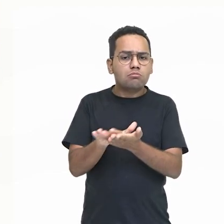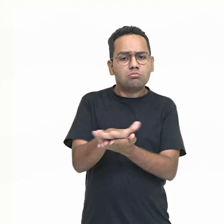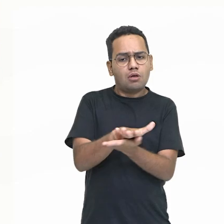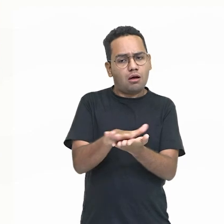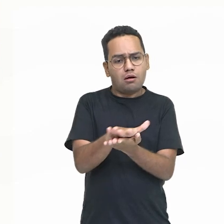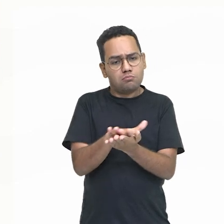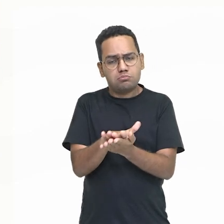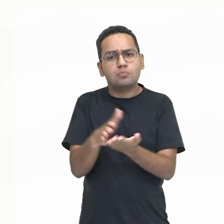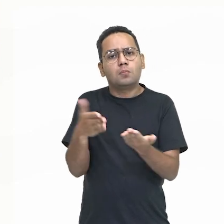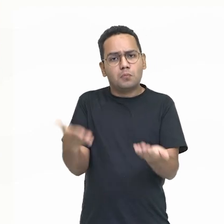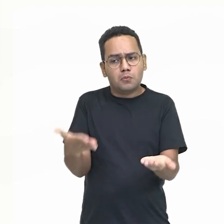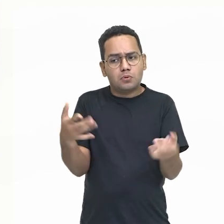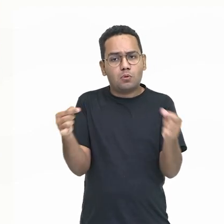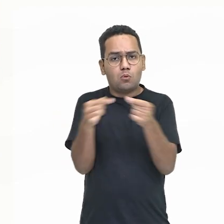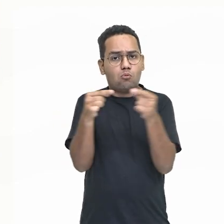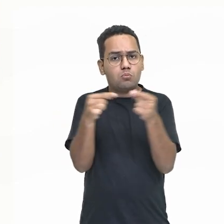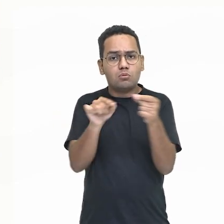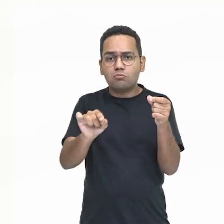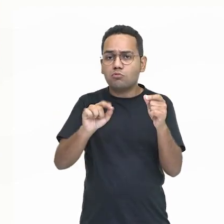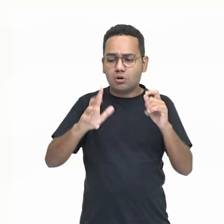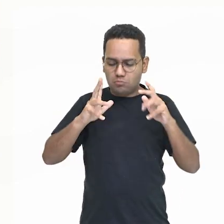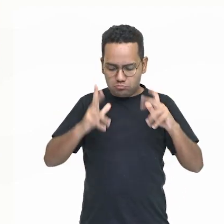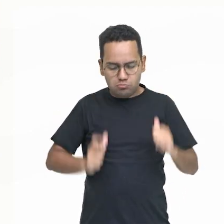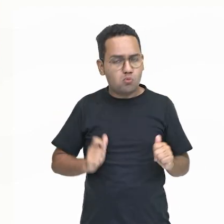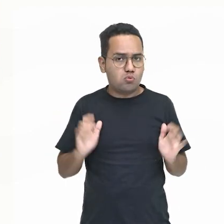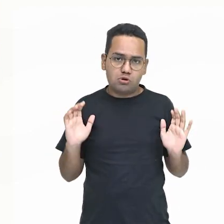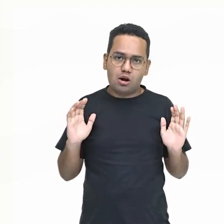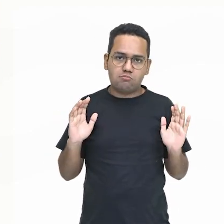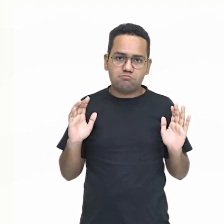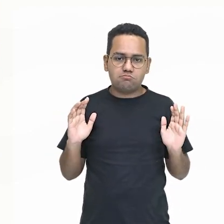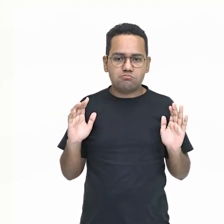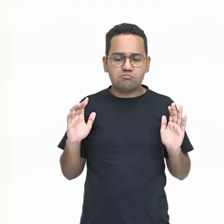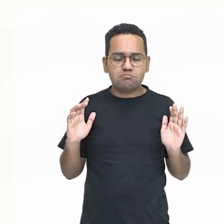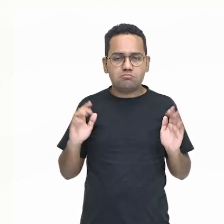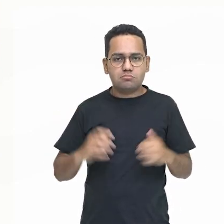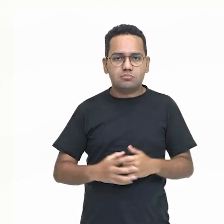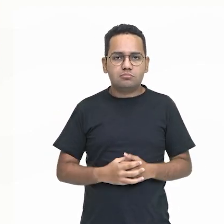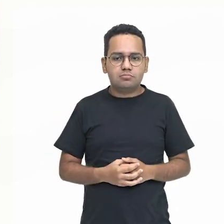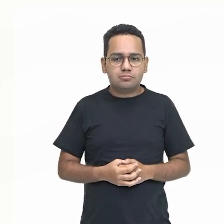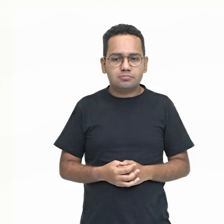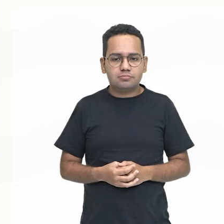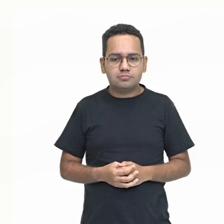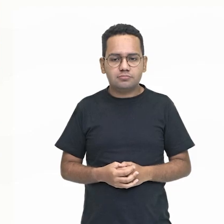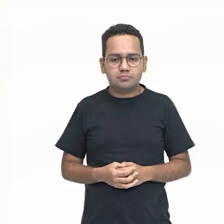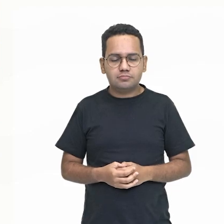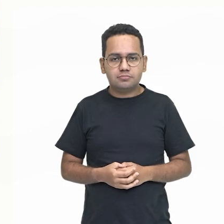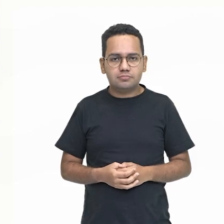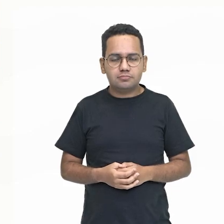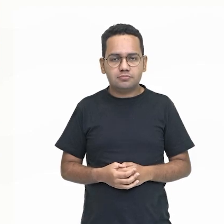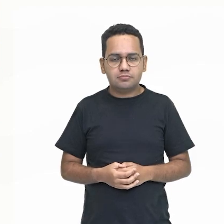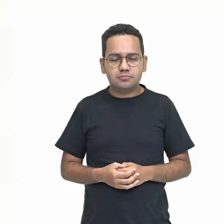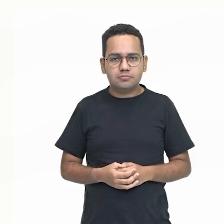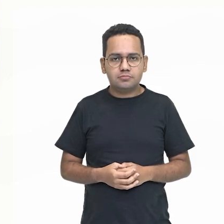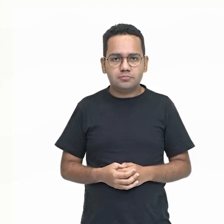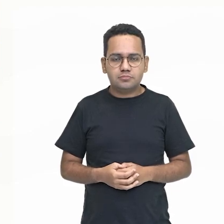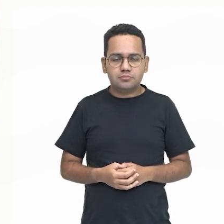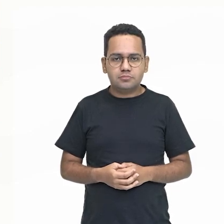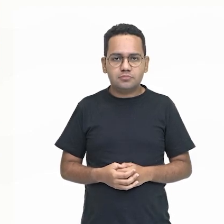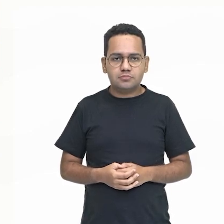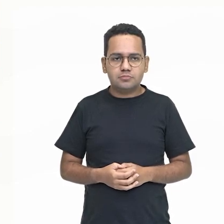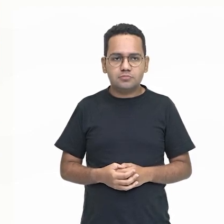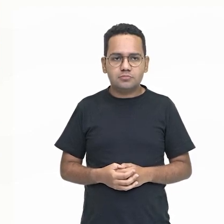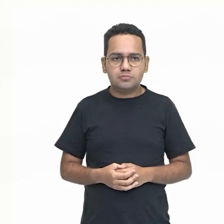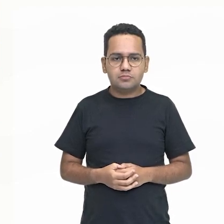uma energia limpa, como nós temos aí esse tipo de energia. Aí